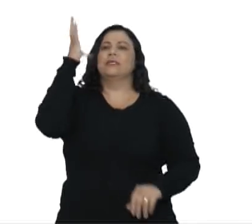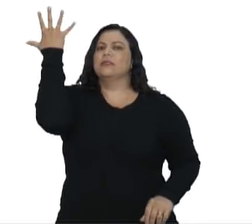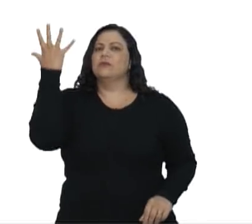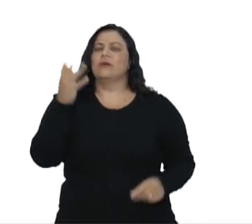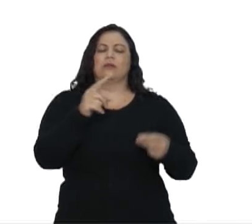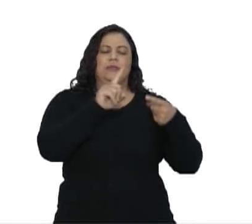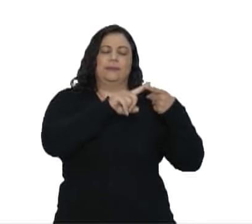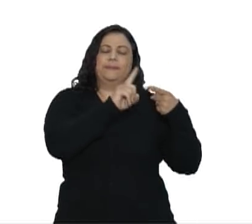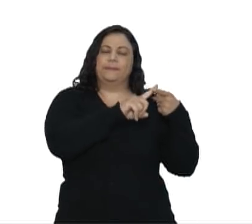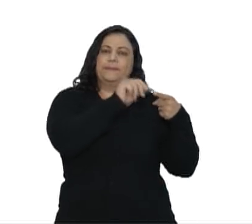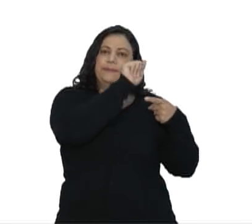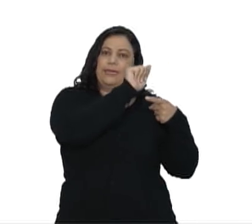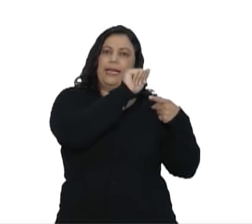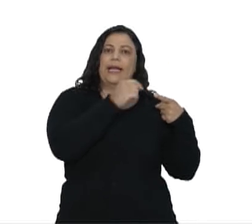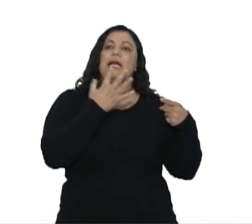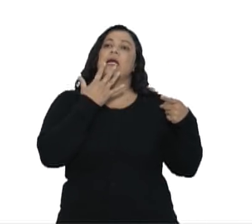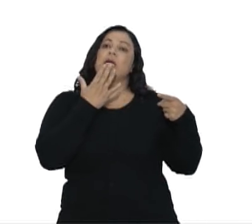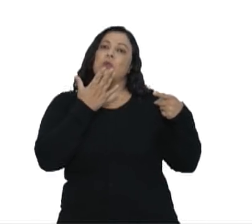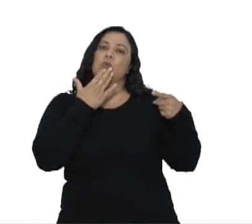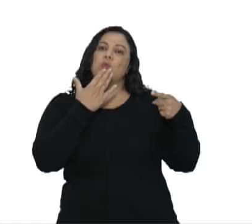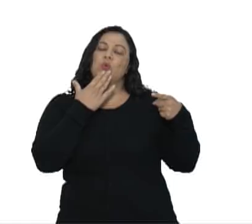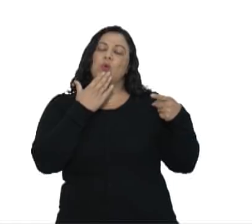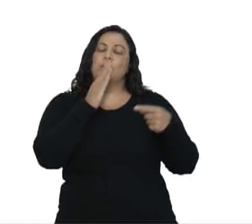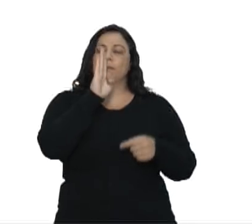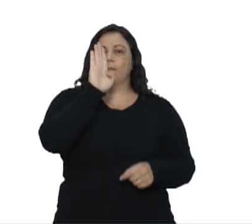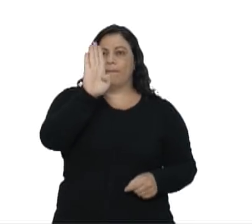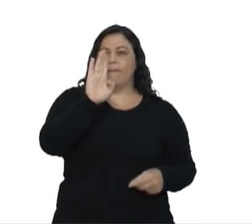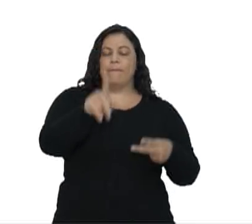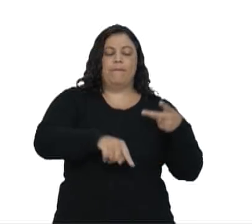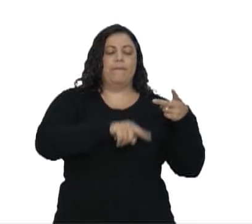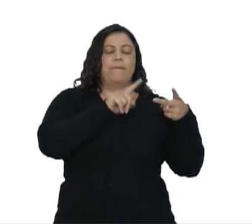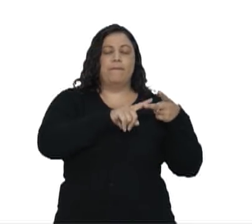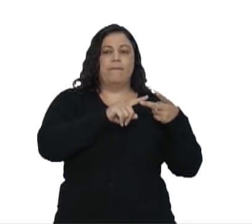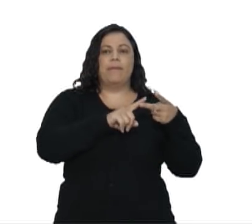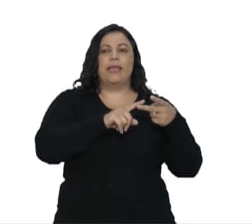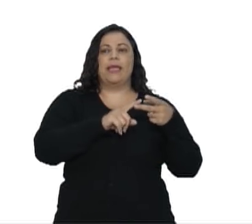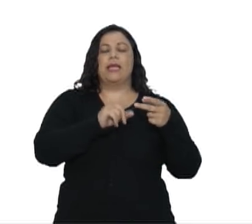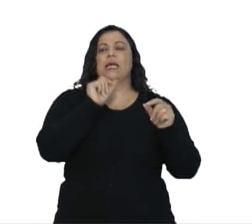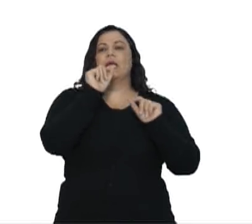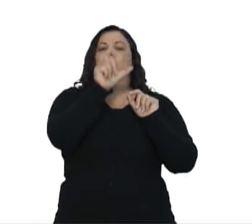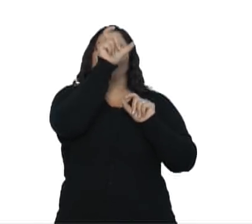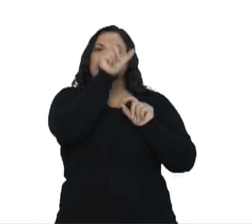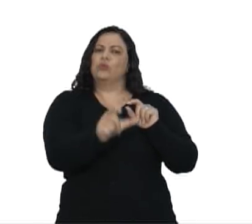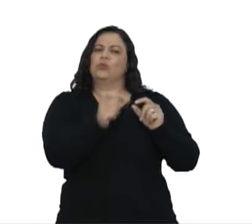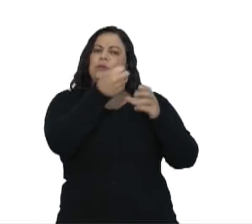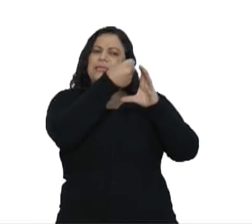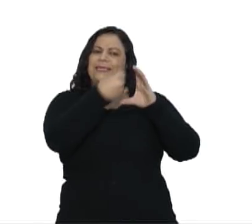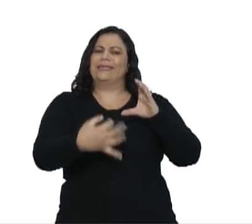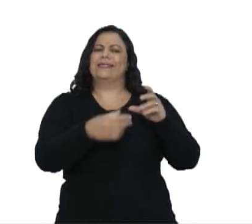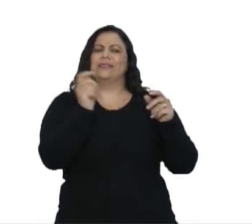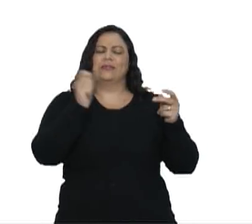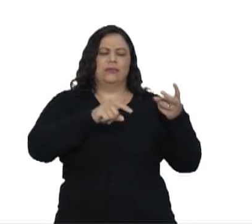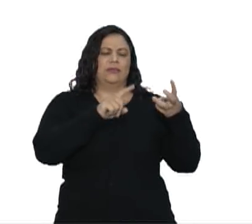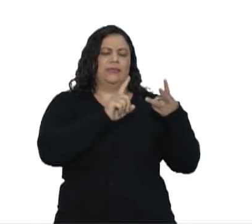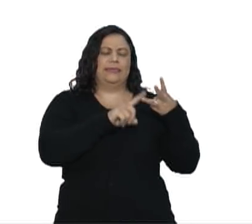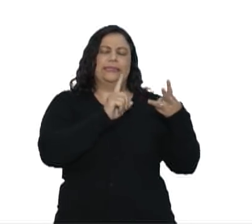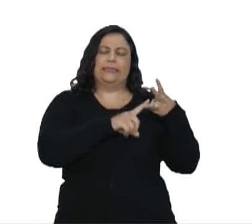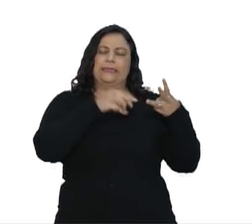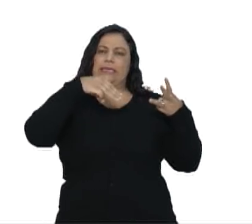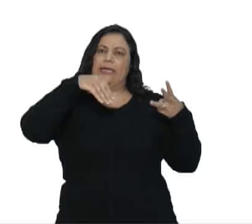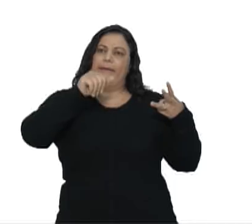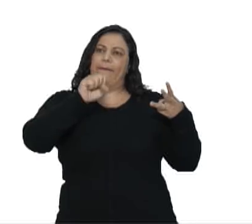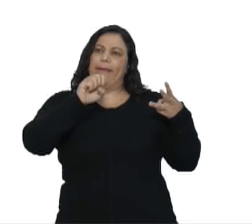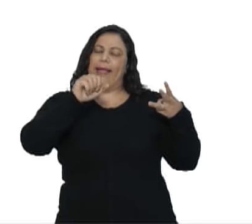cor. Mudanças na letra B, de estado físico. Letra C, de massa. Ou letra D,